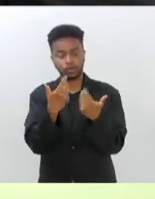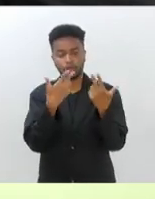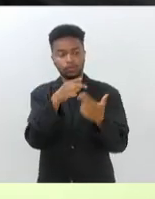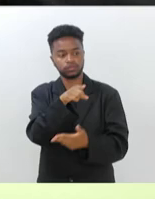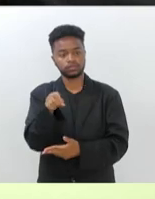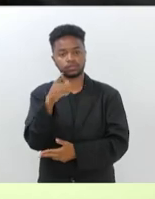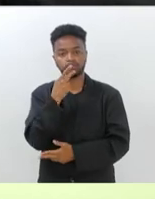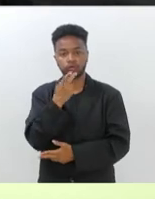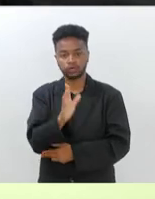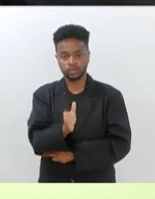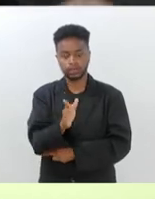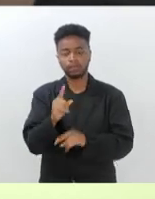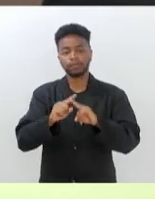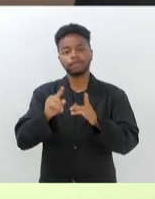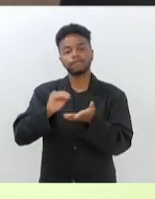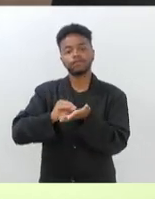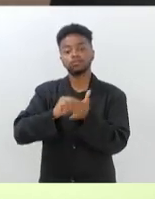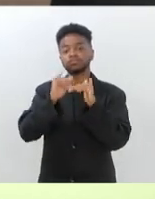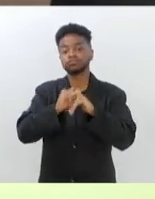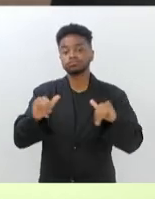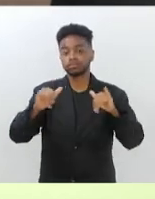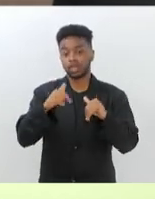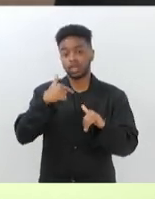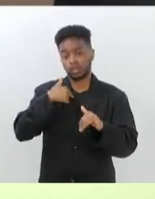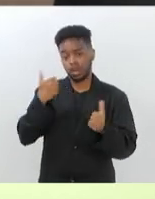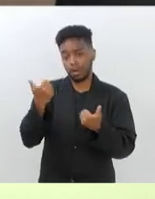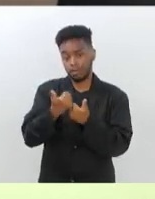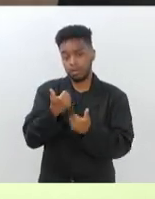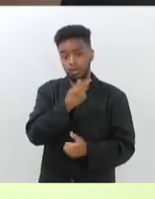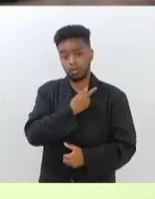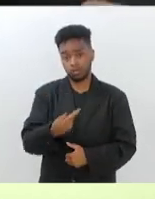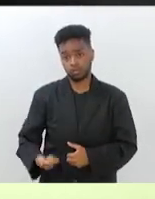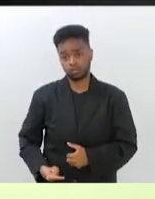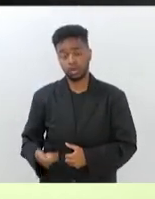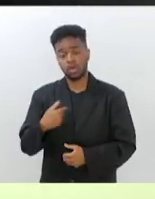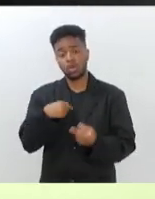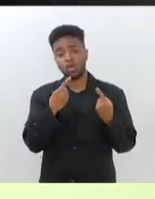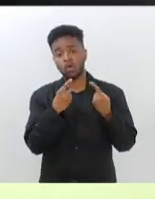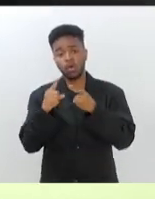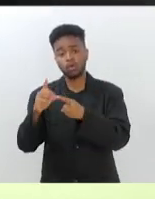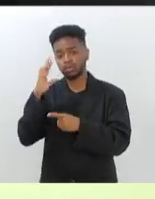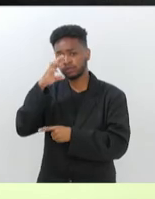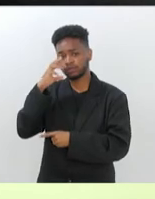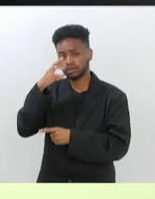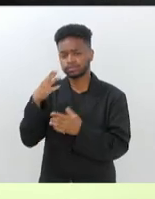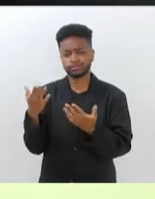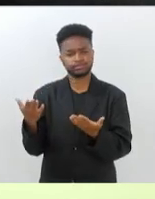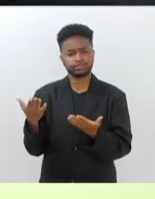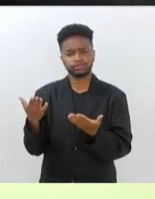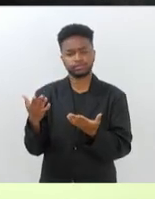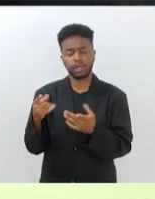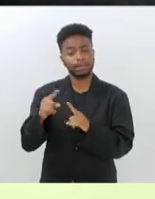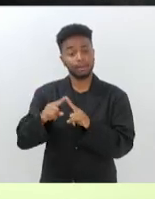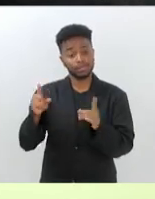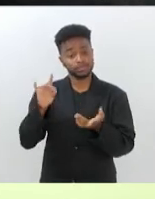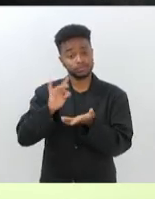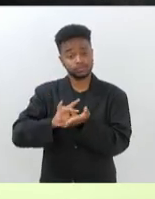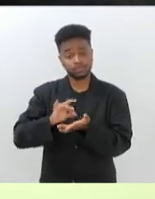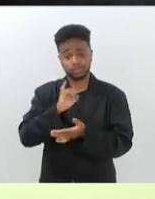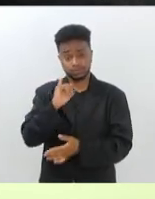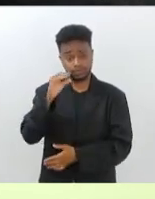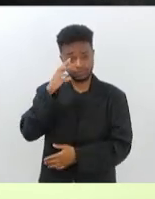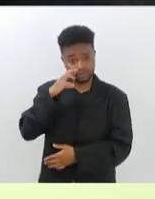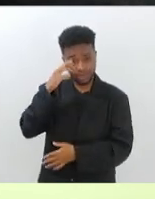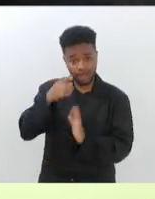dito só faltava agora em dizer bom como eu sou da base do governo eu sou contra fiscalizar na verdade você fiscalizando